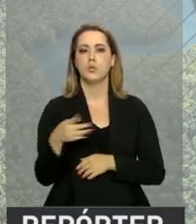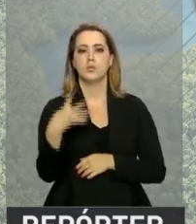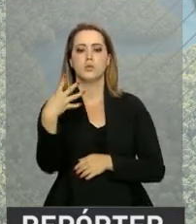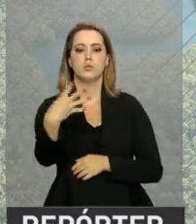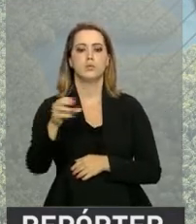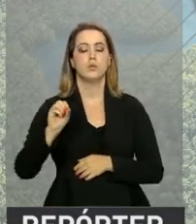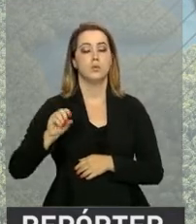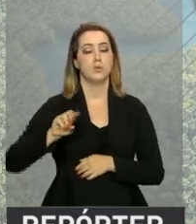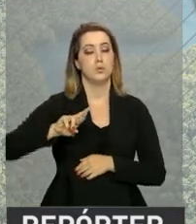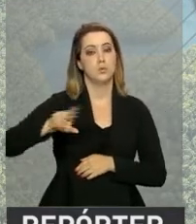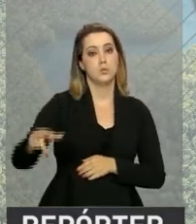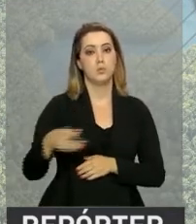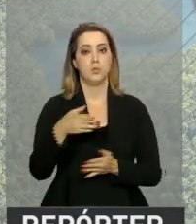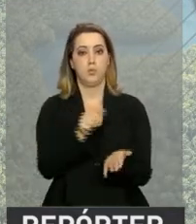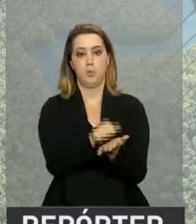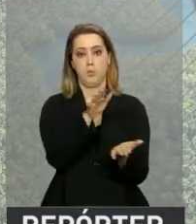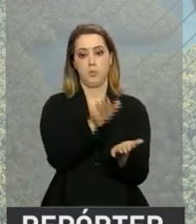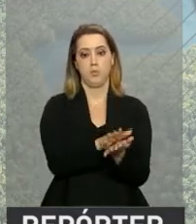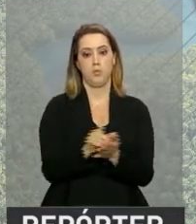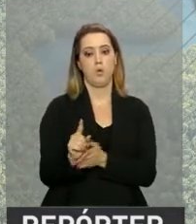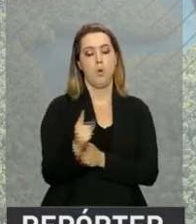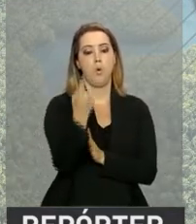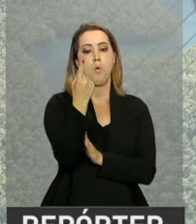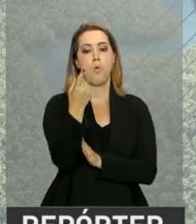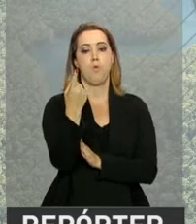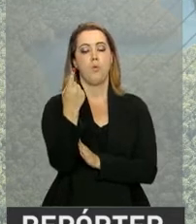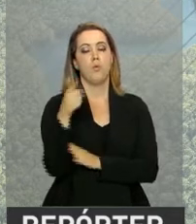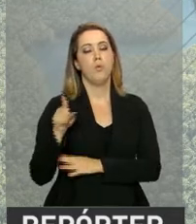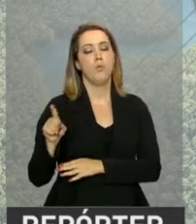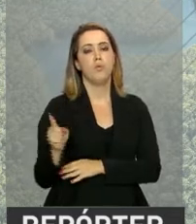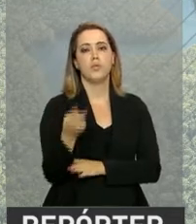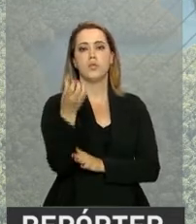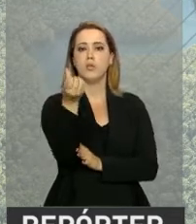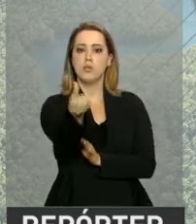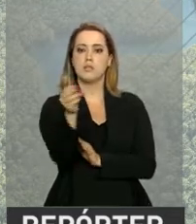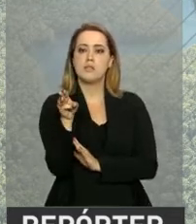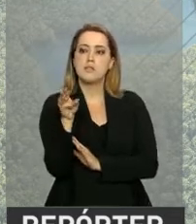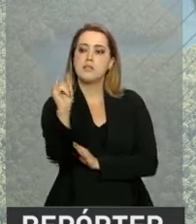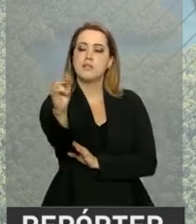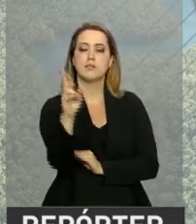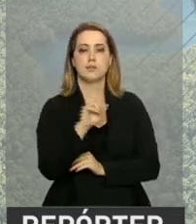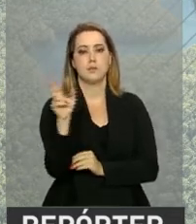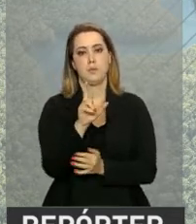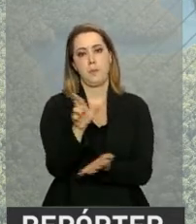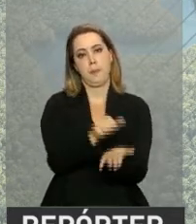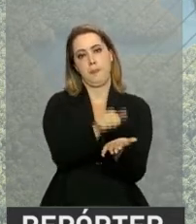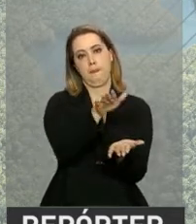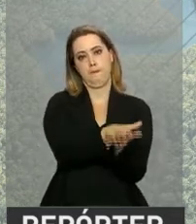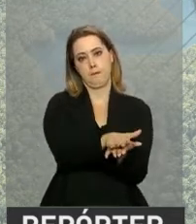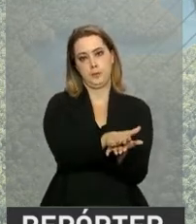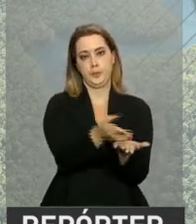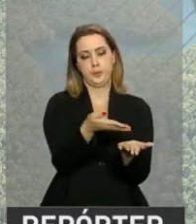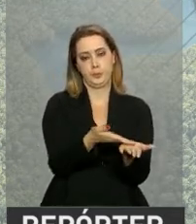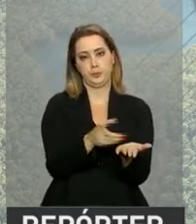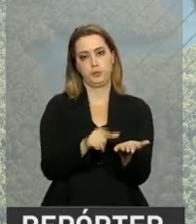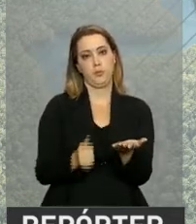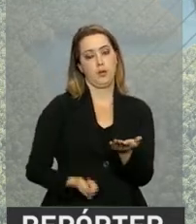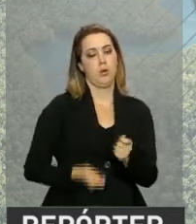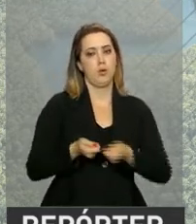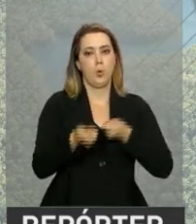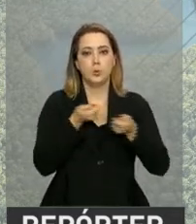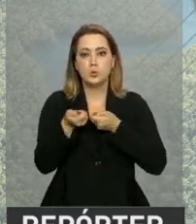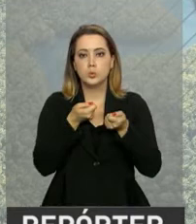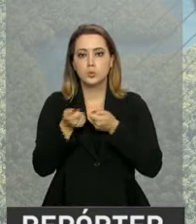autuações e o recolhimento de 1 bilhão e 600 milhões de reais em multas mantendo o desmatamento em